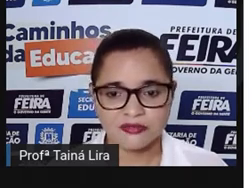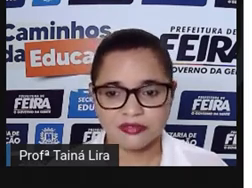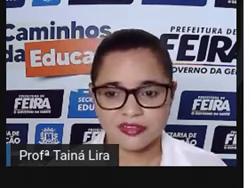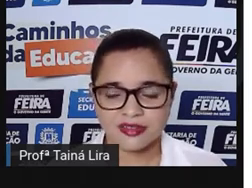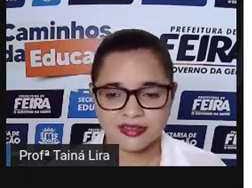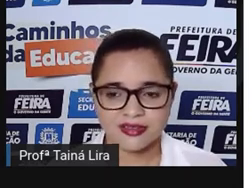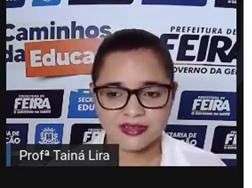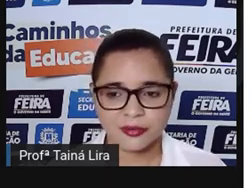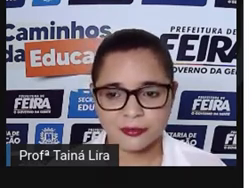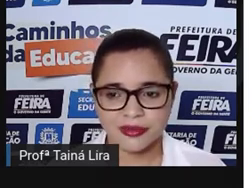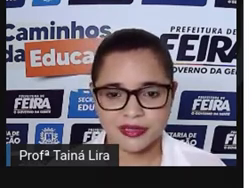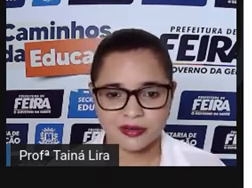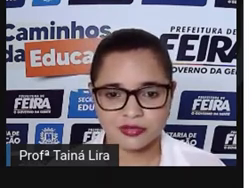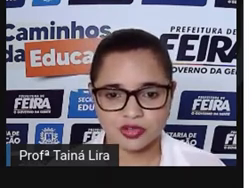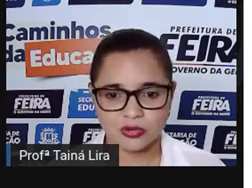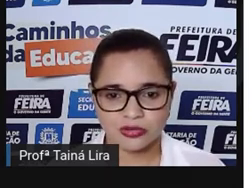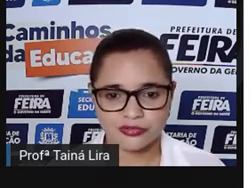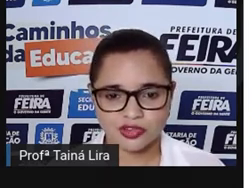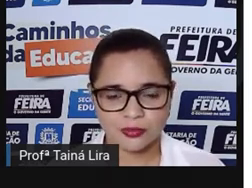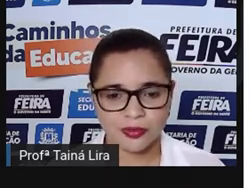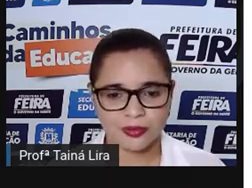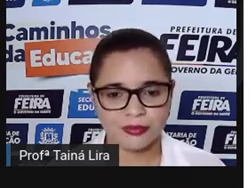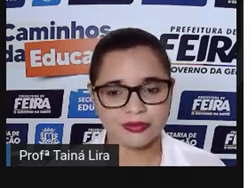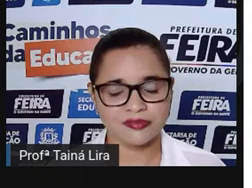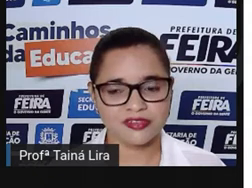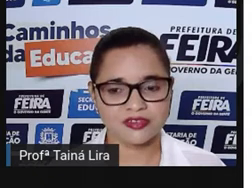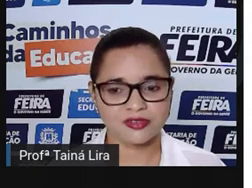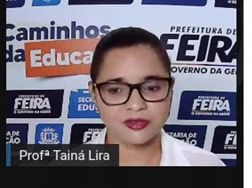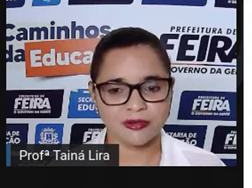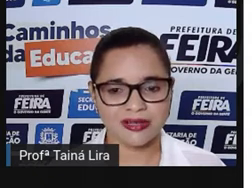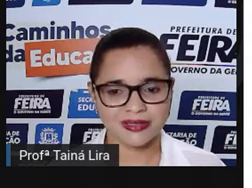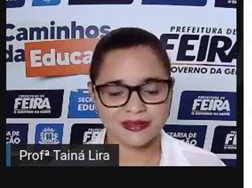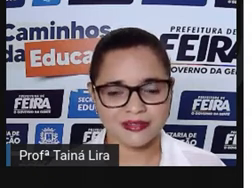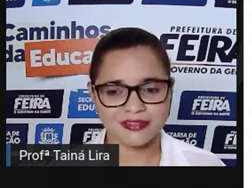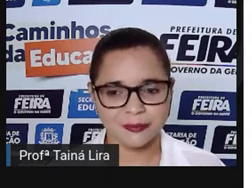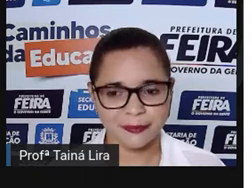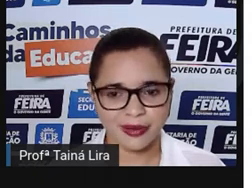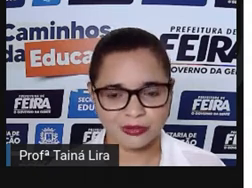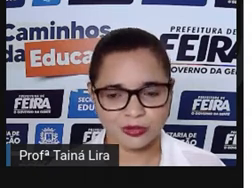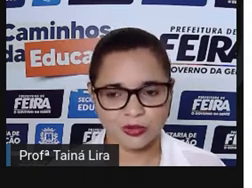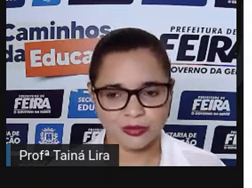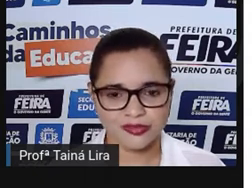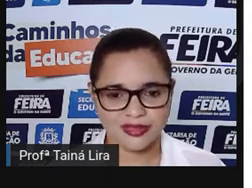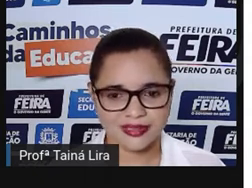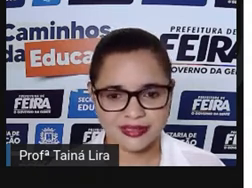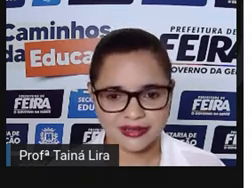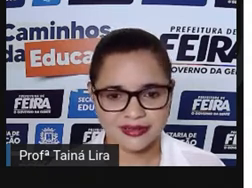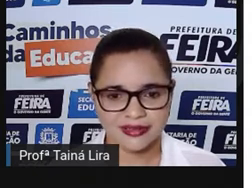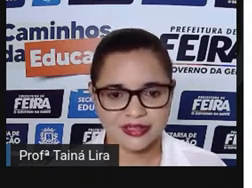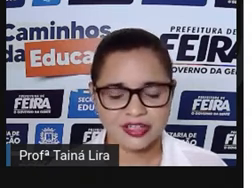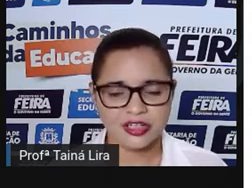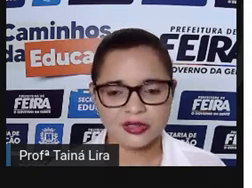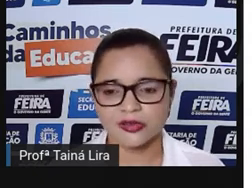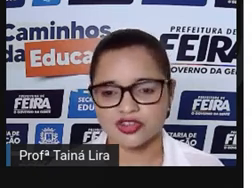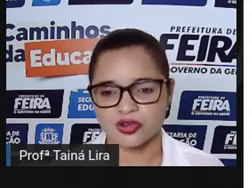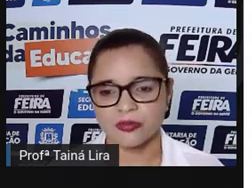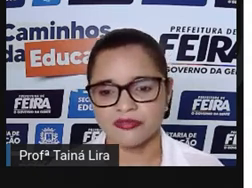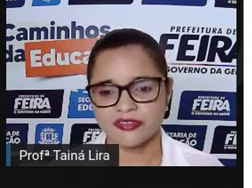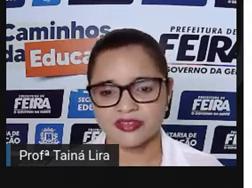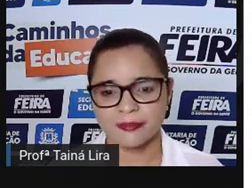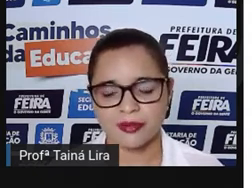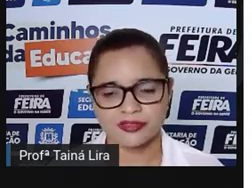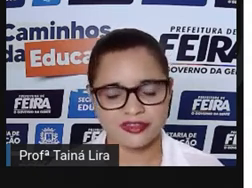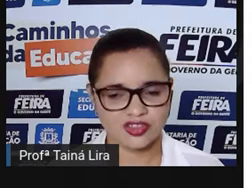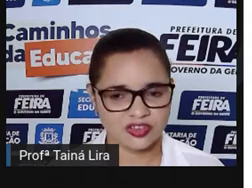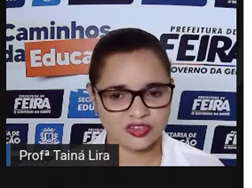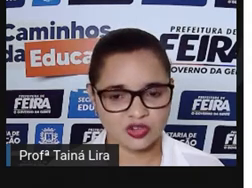Imagine você tentando acompanhar um jogo de futebol em 1940 em São Paulo. Como seria? E hoje, como